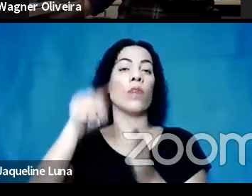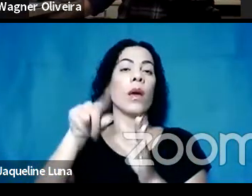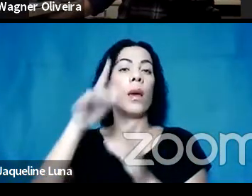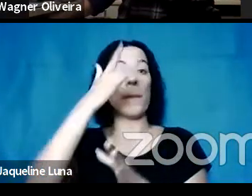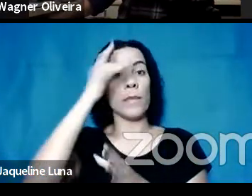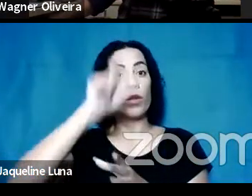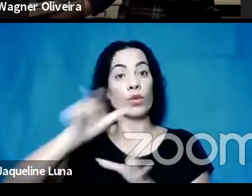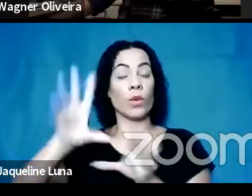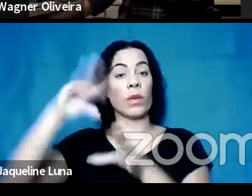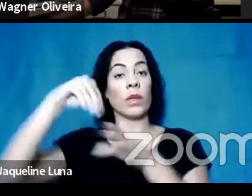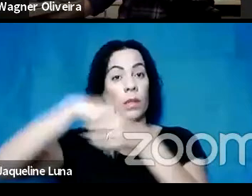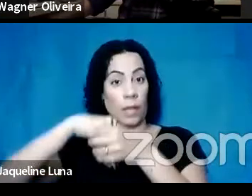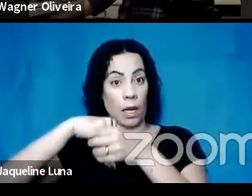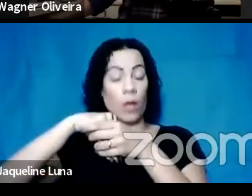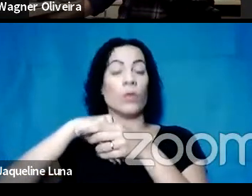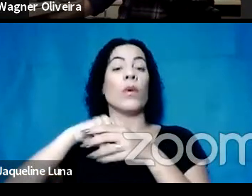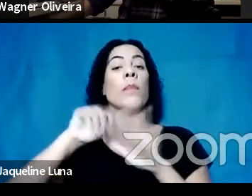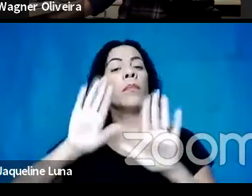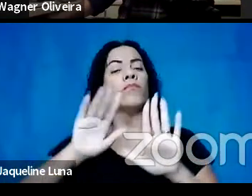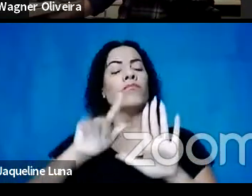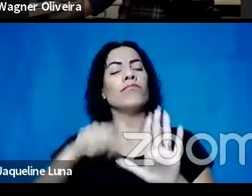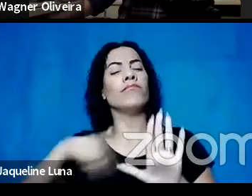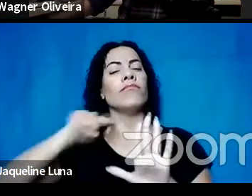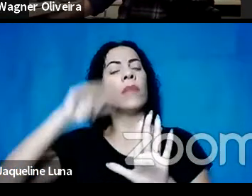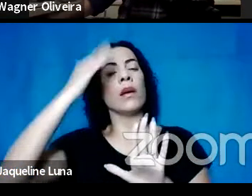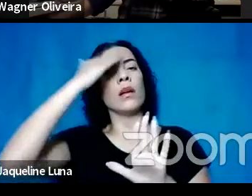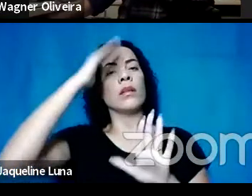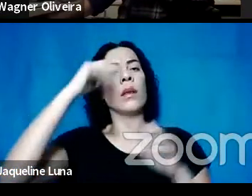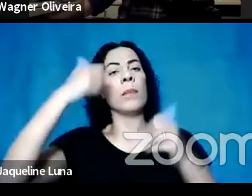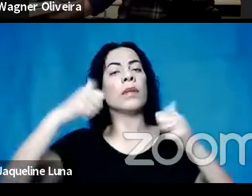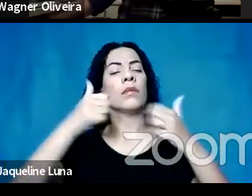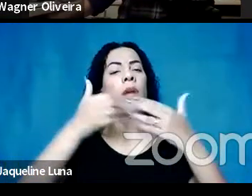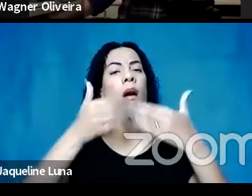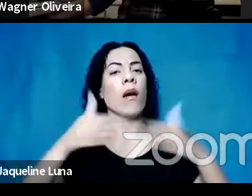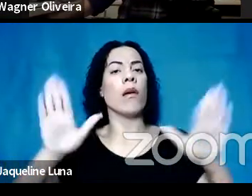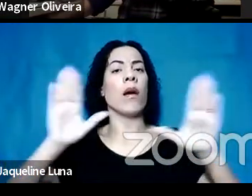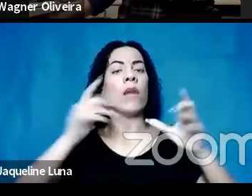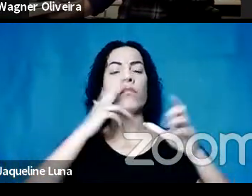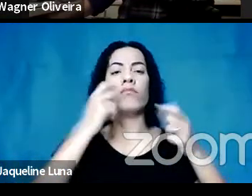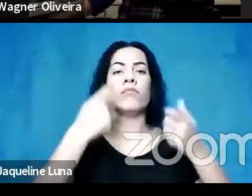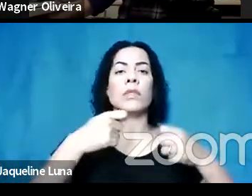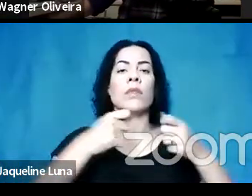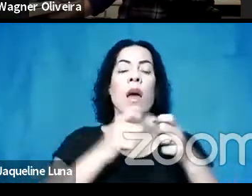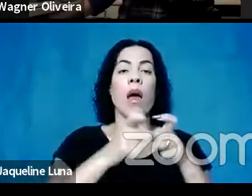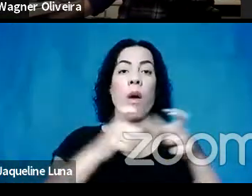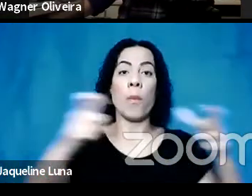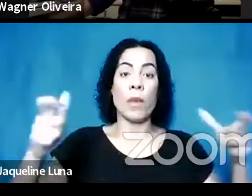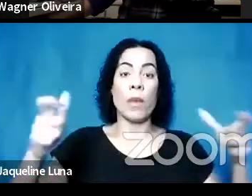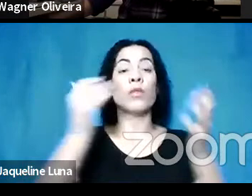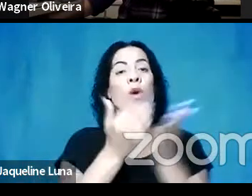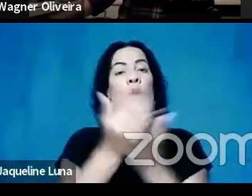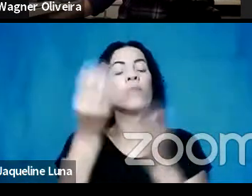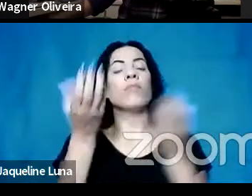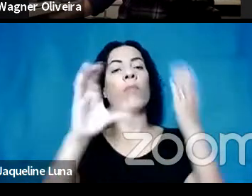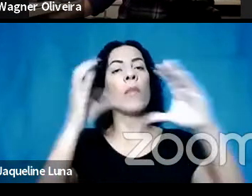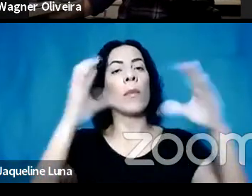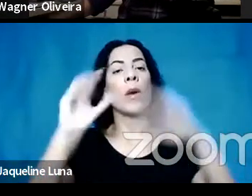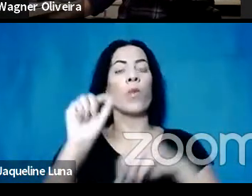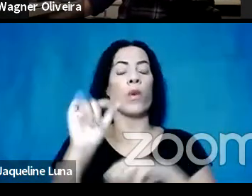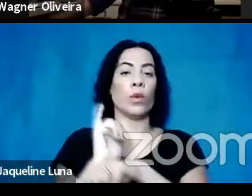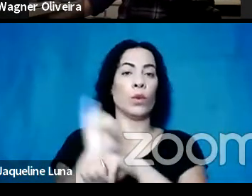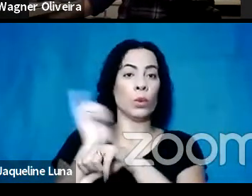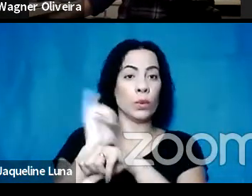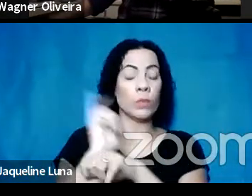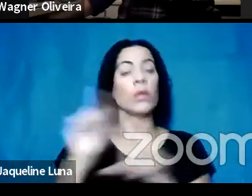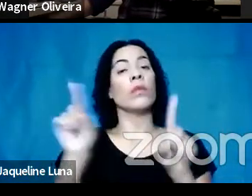Mas entendemos que seria importante ampliar isso, então eles começaram a ser transmitidos pelo YouTube, e